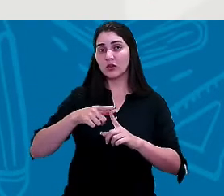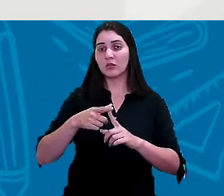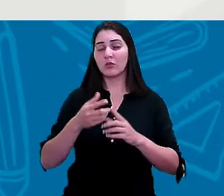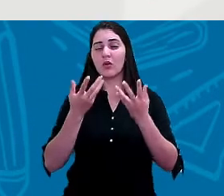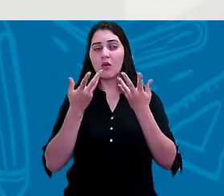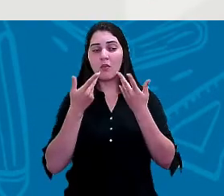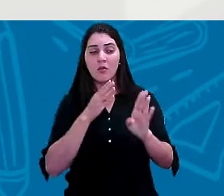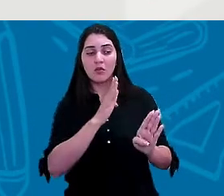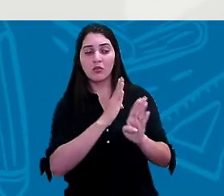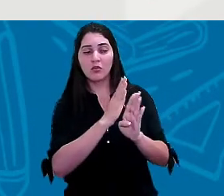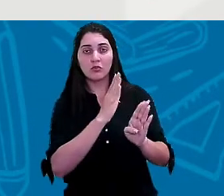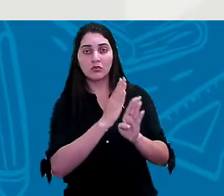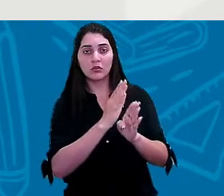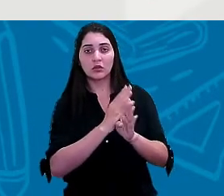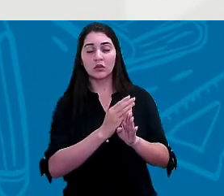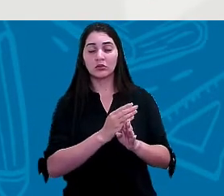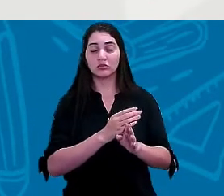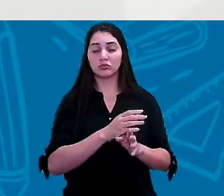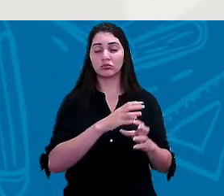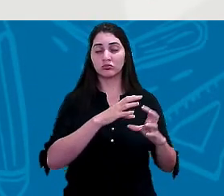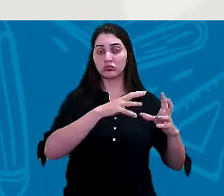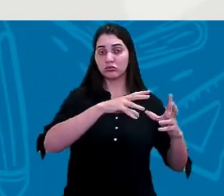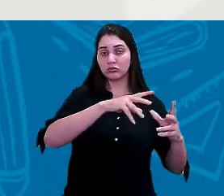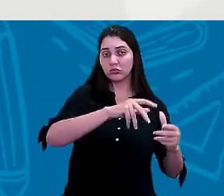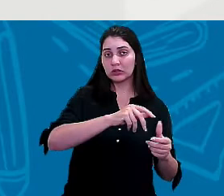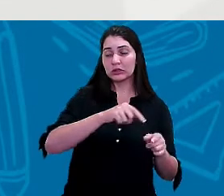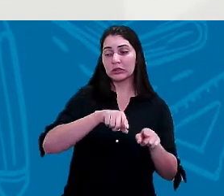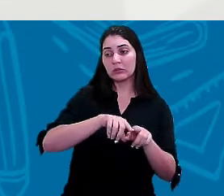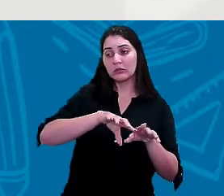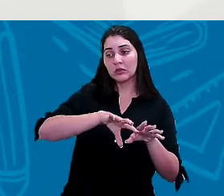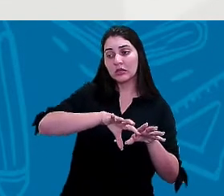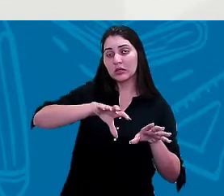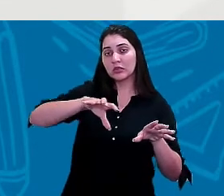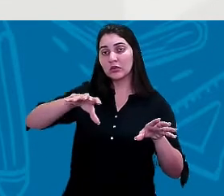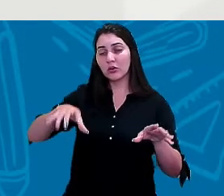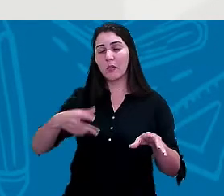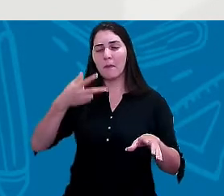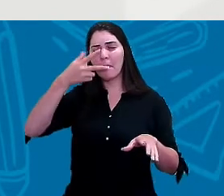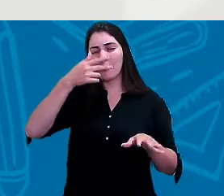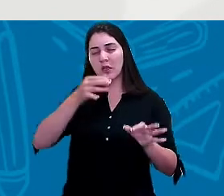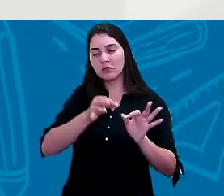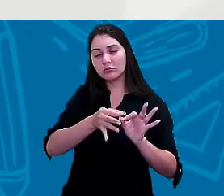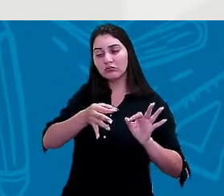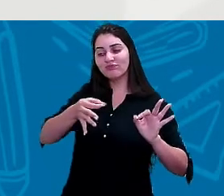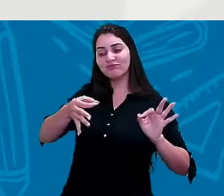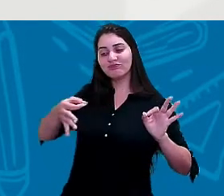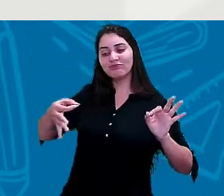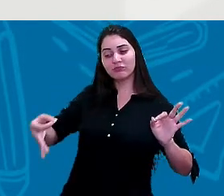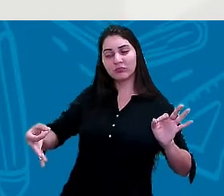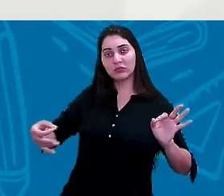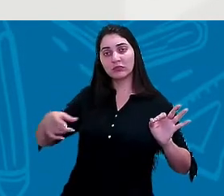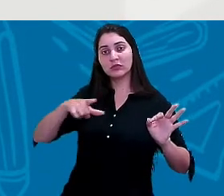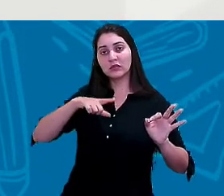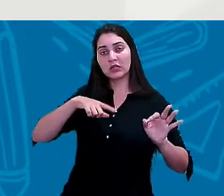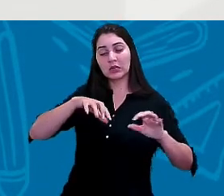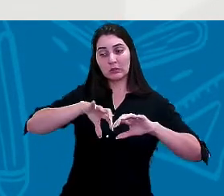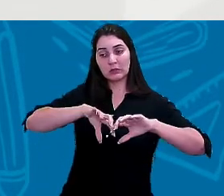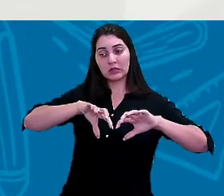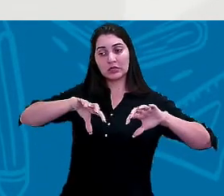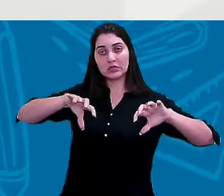dela em um continente e outro, mesmo com a grande distância que existe pela separação